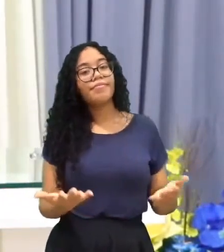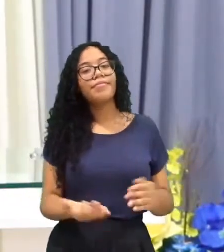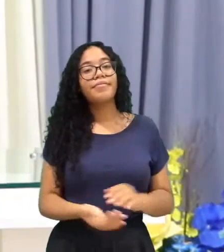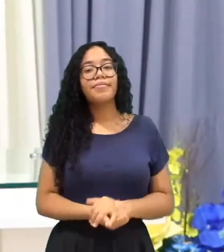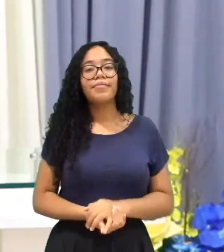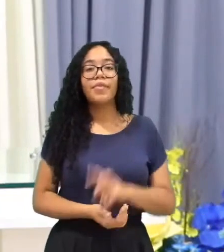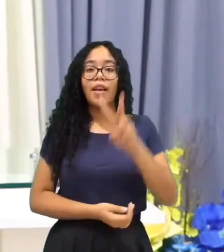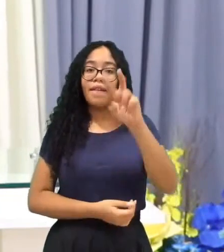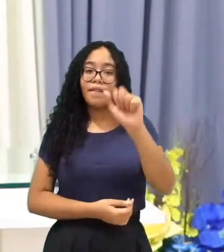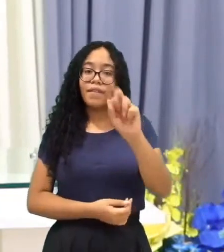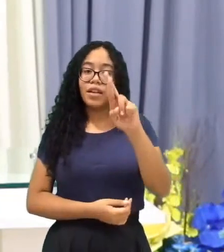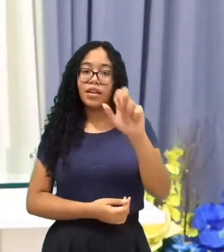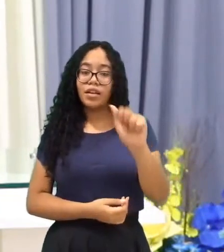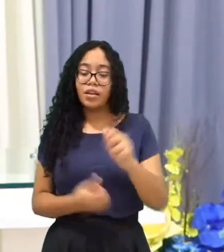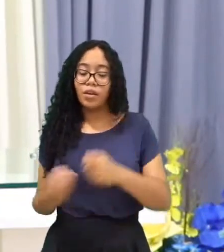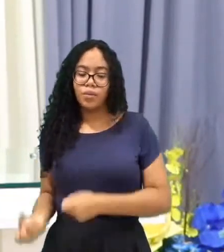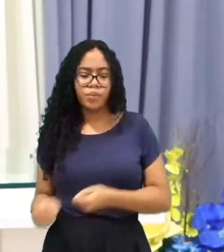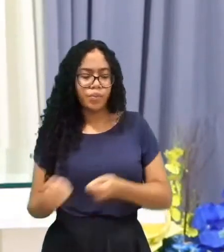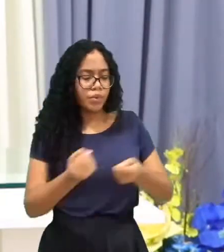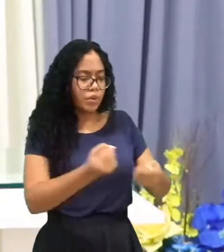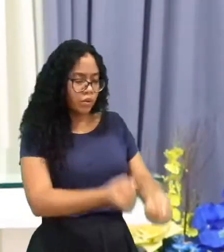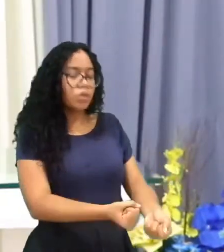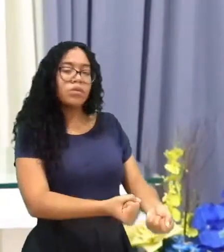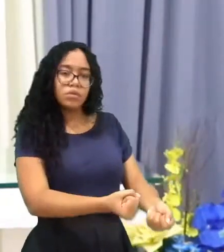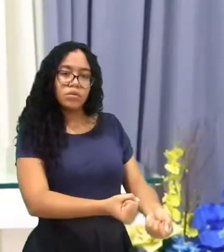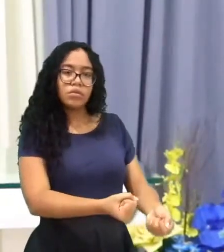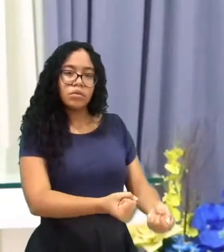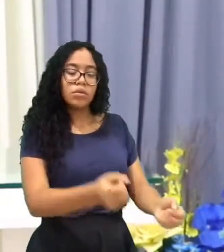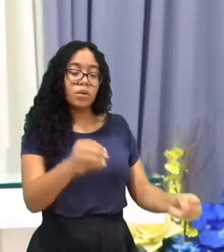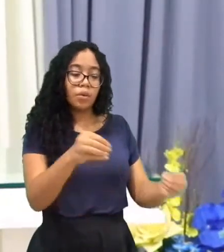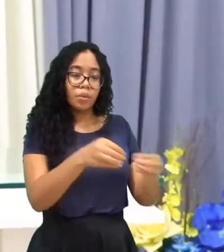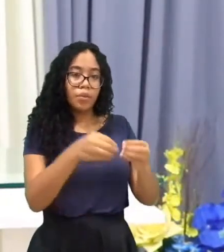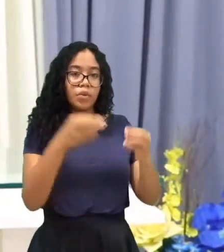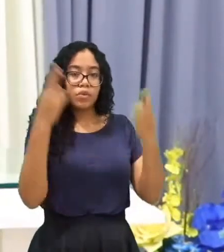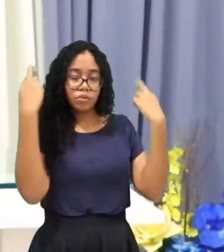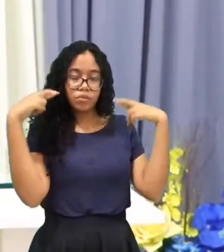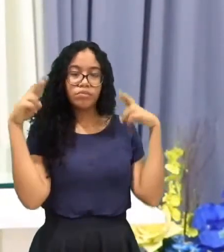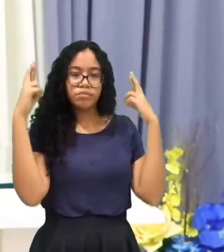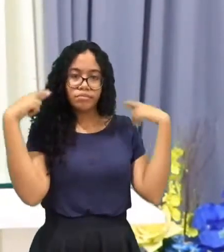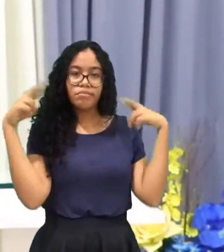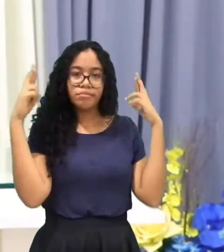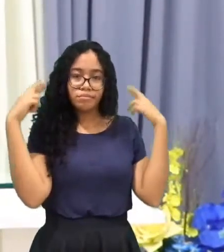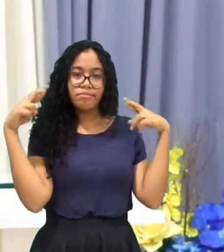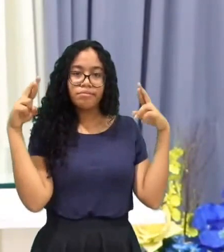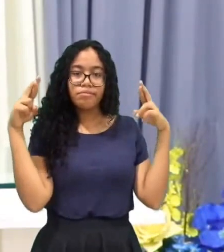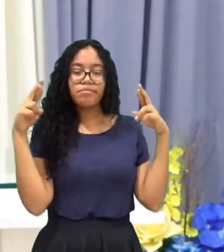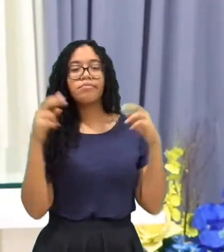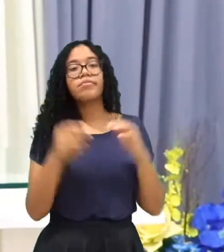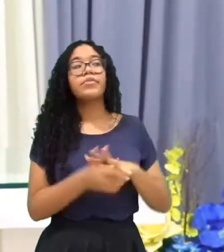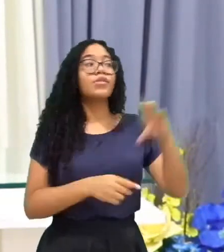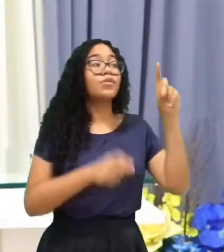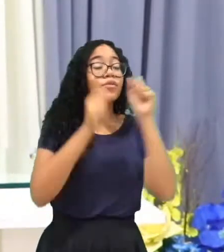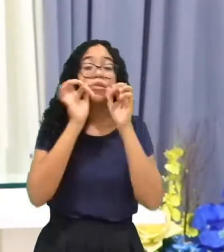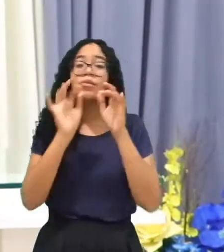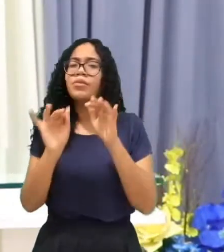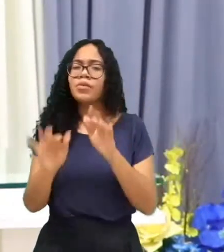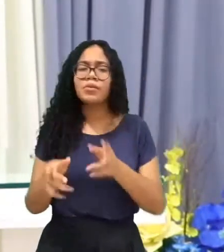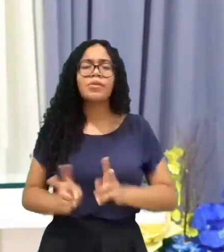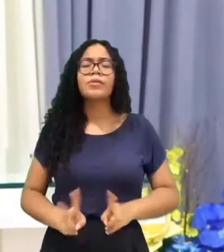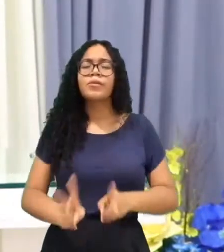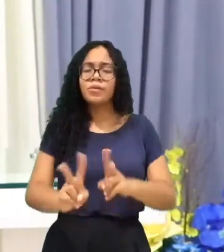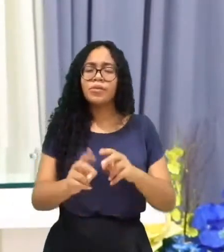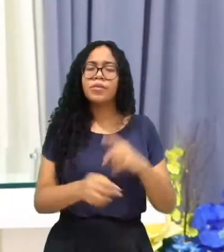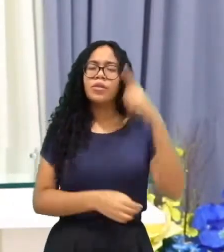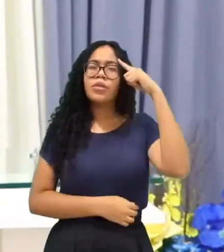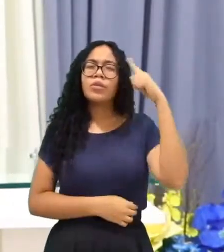ali. E continuou a bênção de Deus caindo sobre a vida dele, e eu penso que ele até